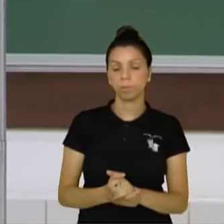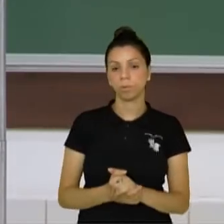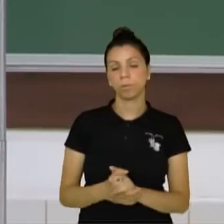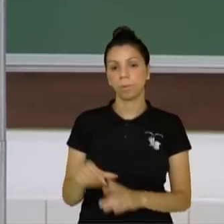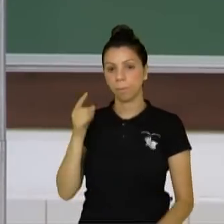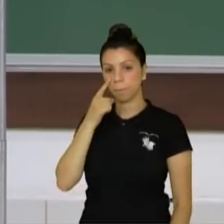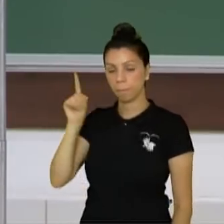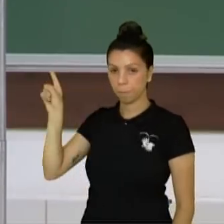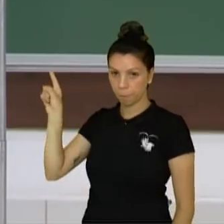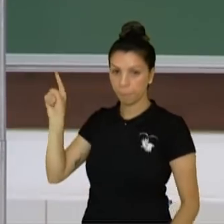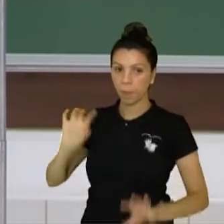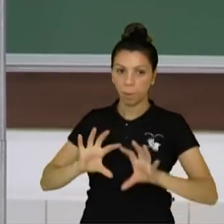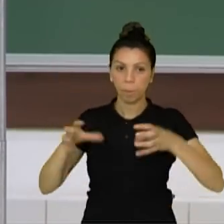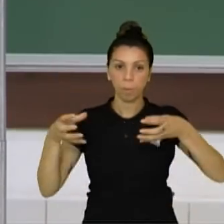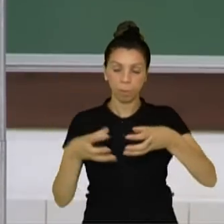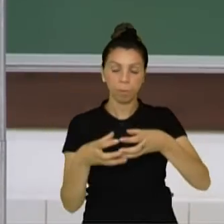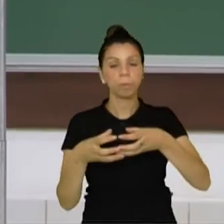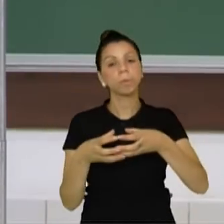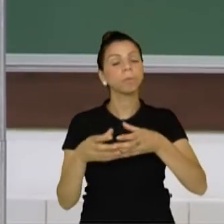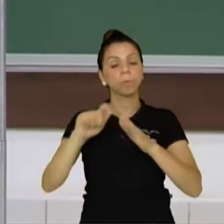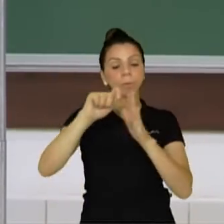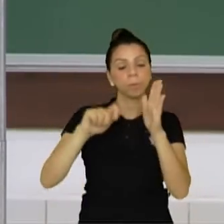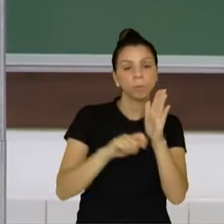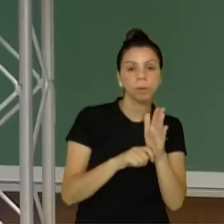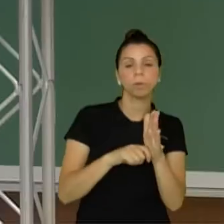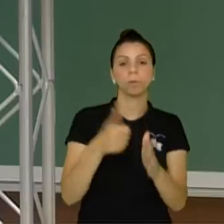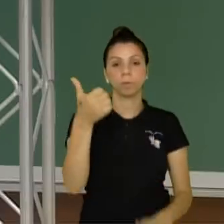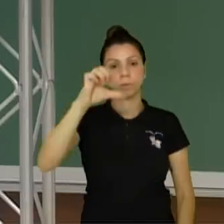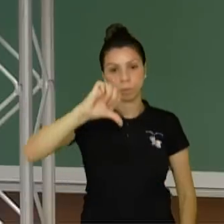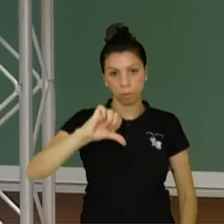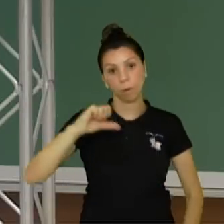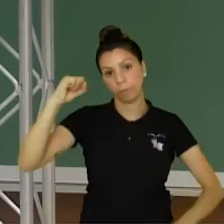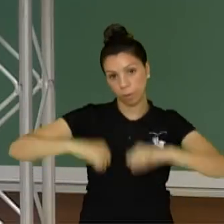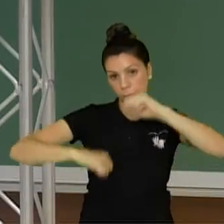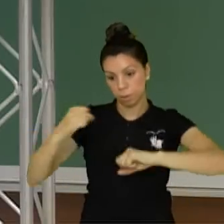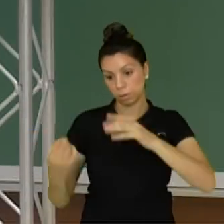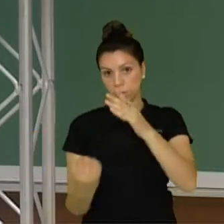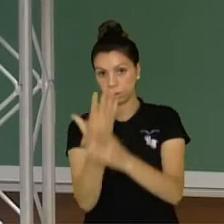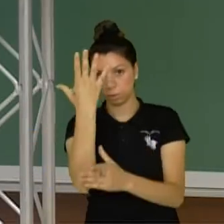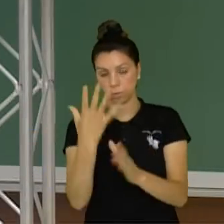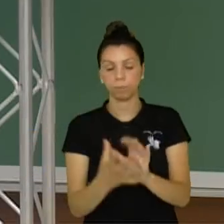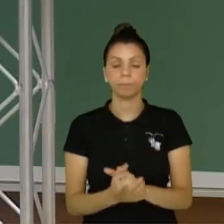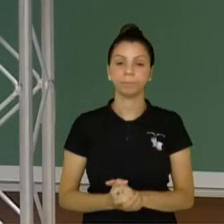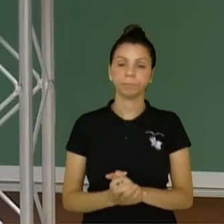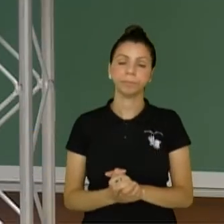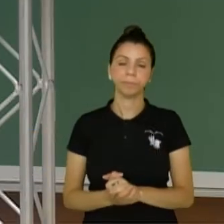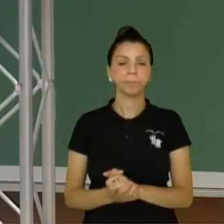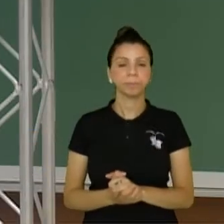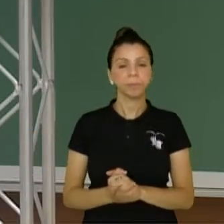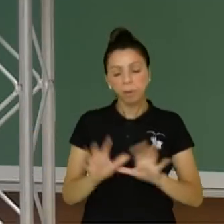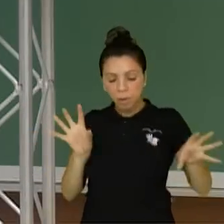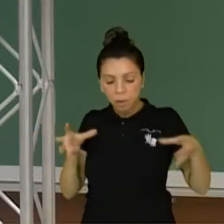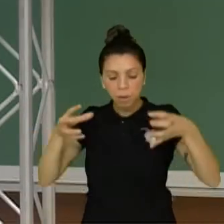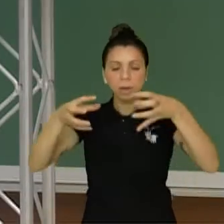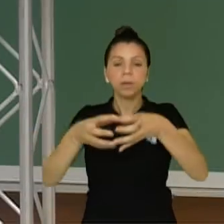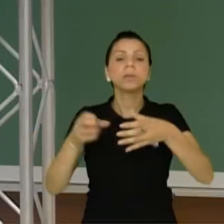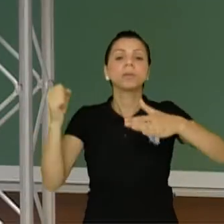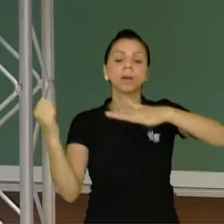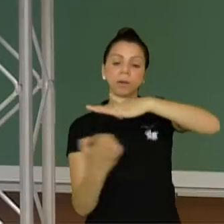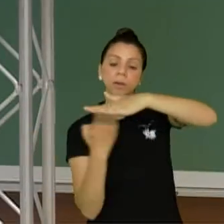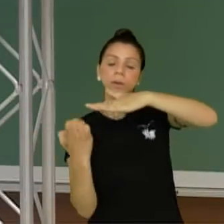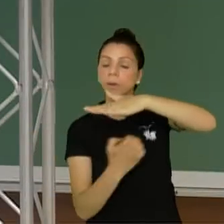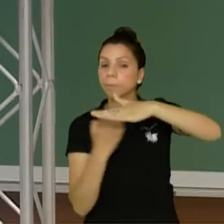Aço Carnegie, no século XIX. E essa companhia do aço Carnegie, ela